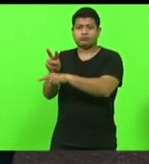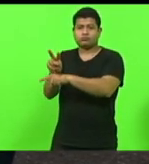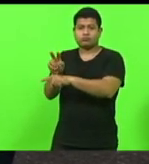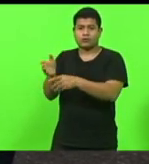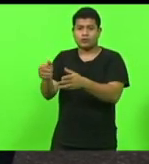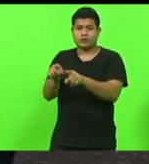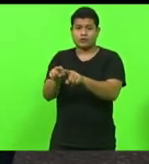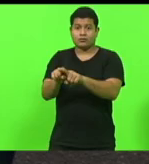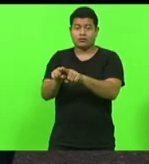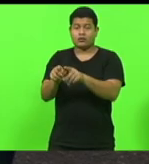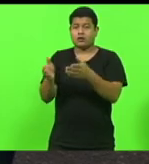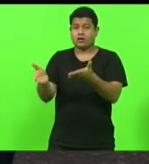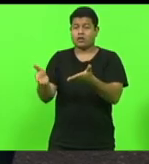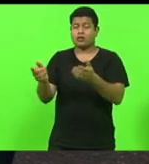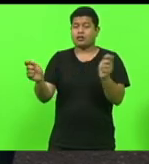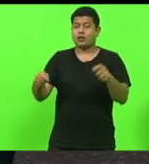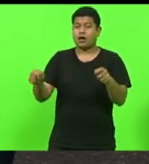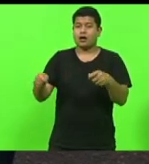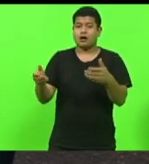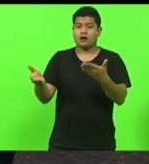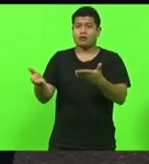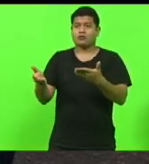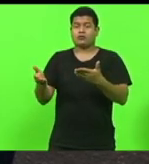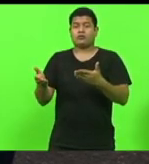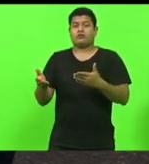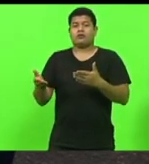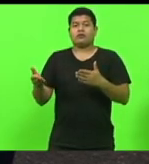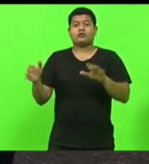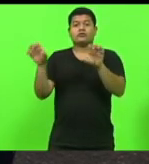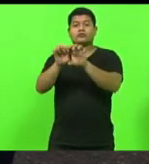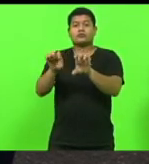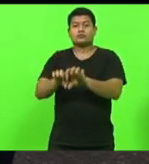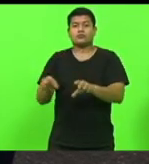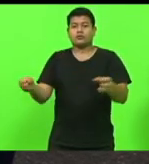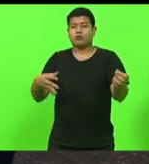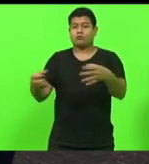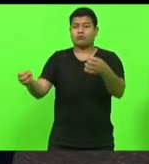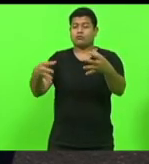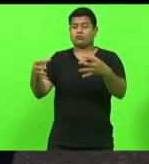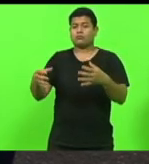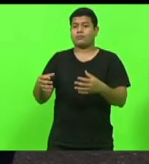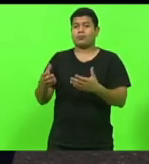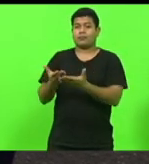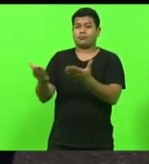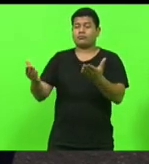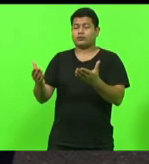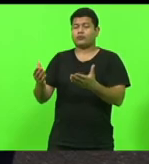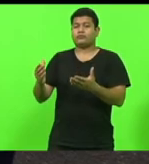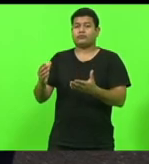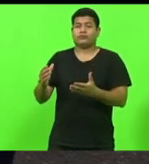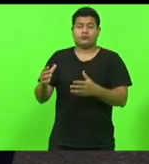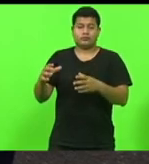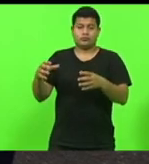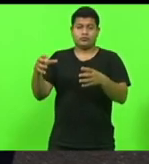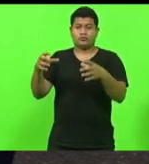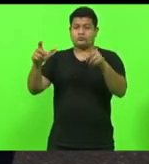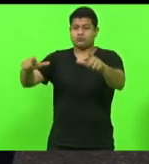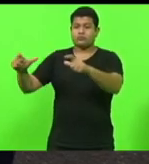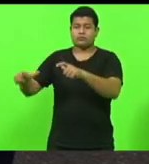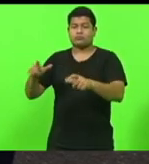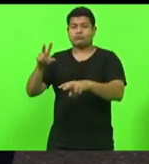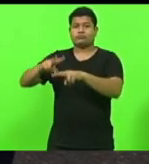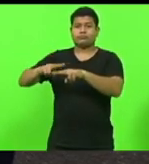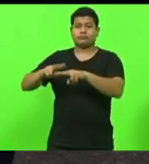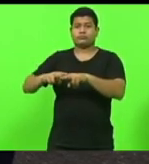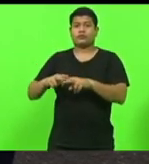estruturação do departamento e, por consequência, também das unidades prisionais de Santa Catarina. A ausência dessa